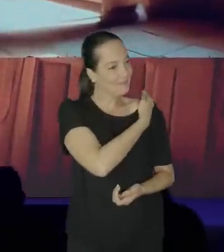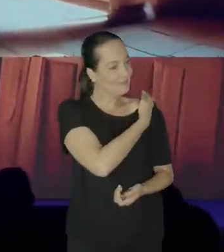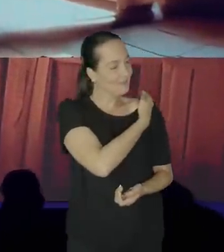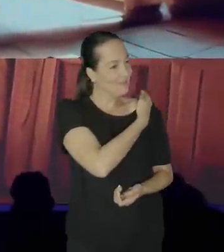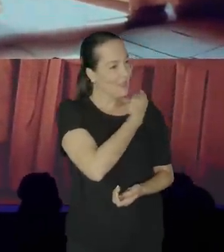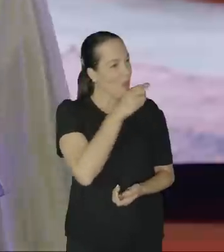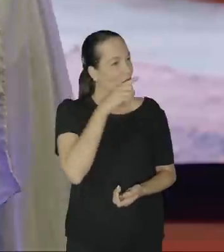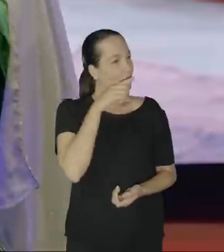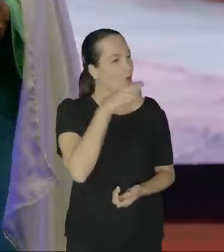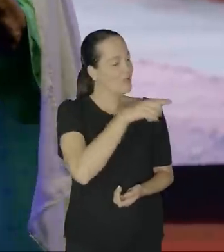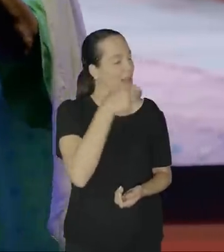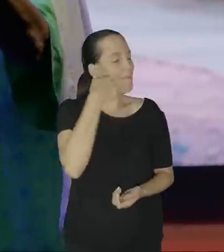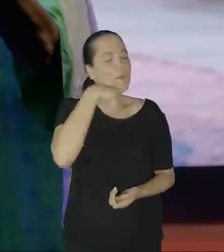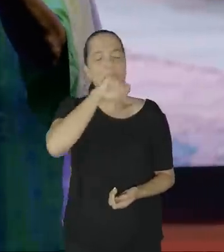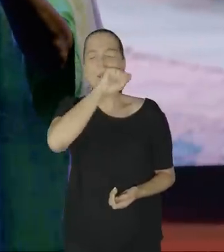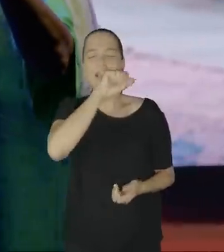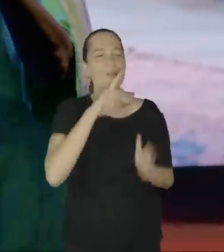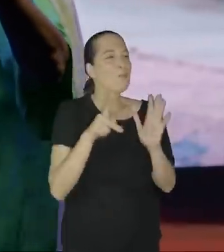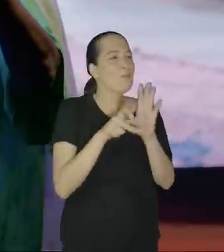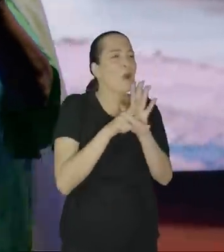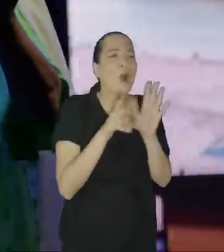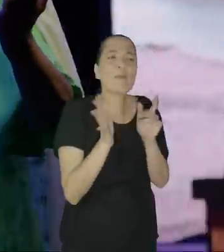tu és a mãe de Jesus,